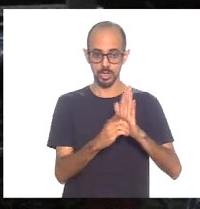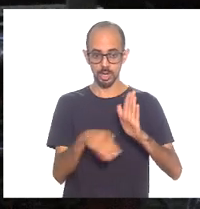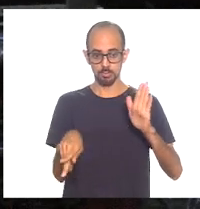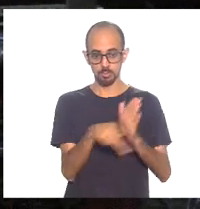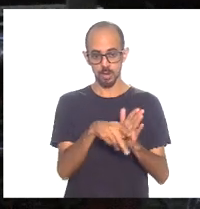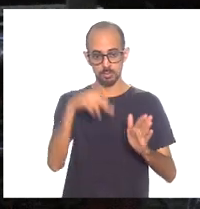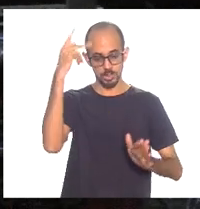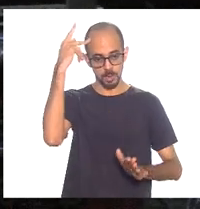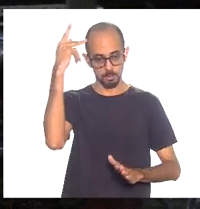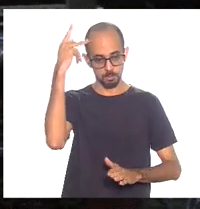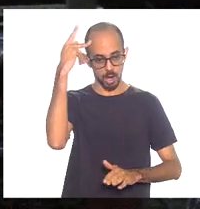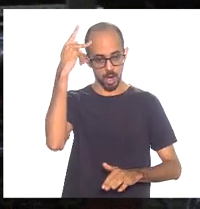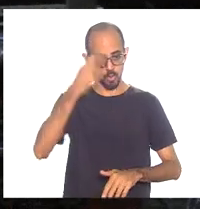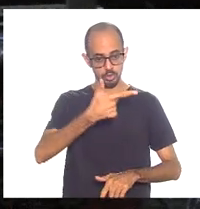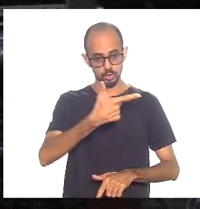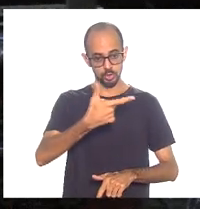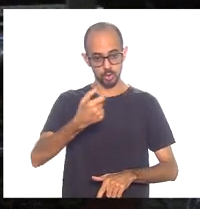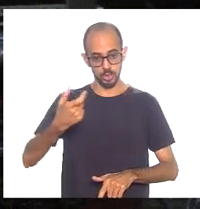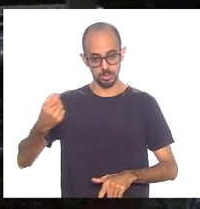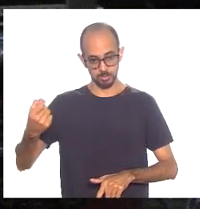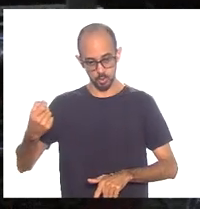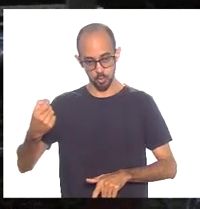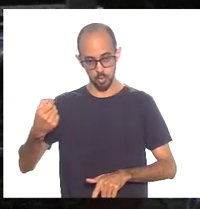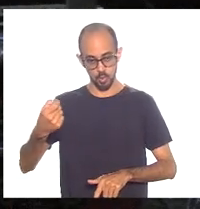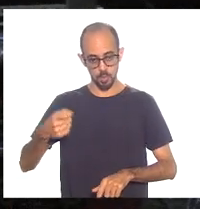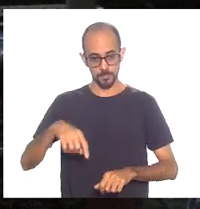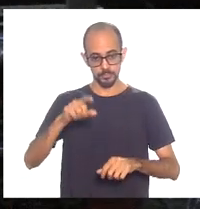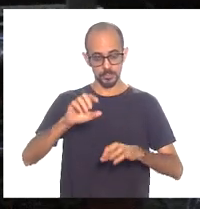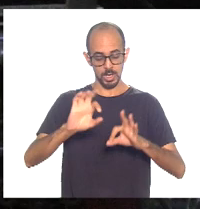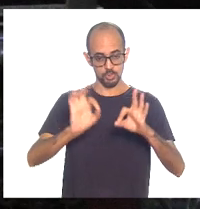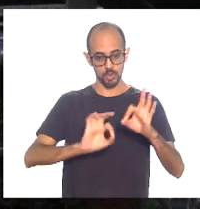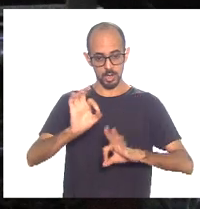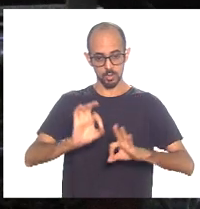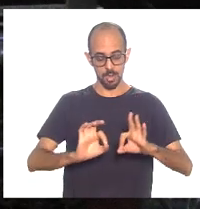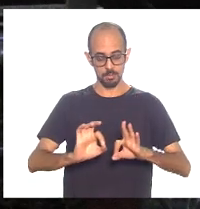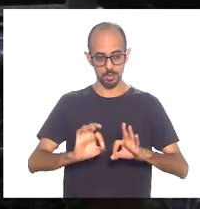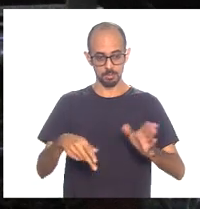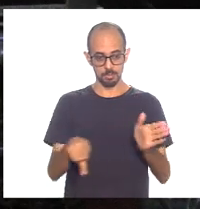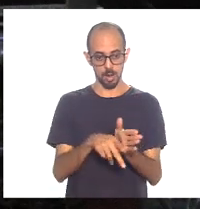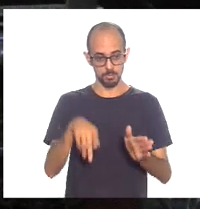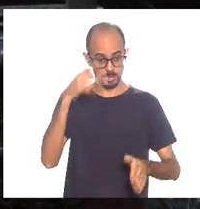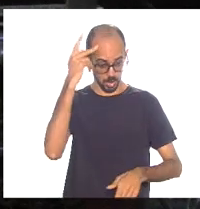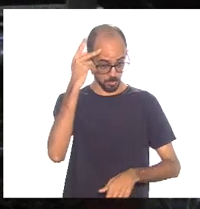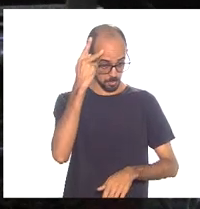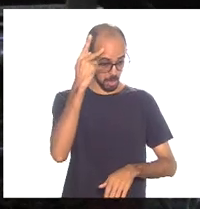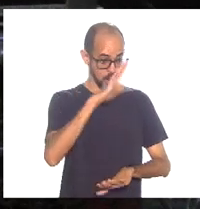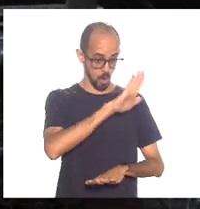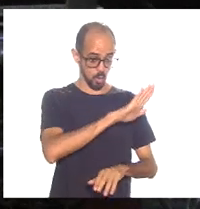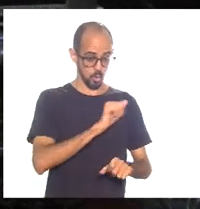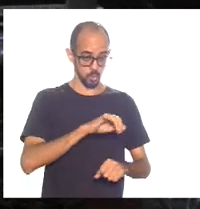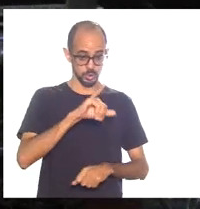45.490 de 2000, Regulamento do ICMS do Estado de São Paulo,